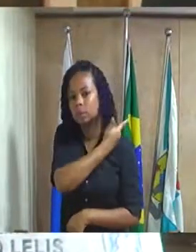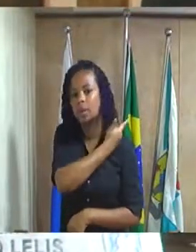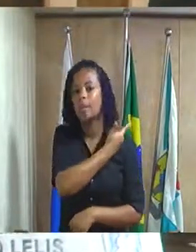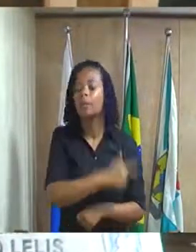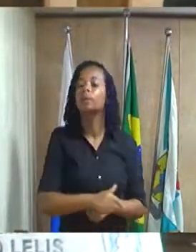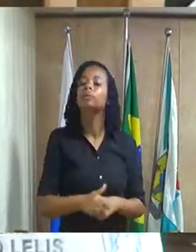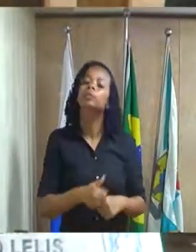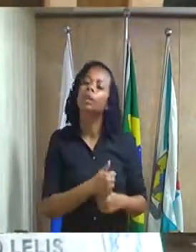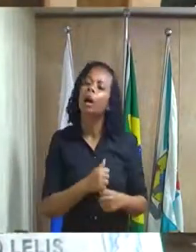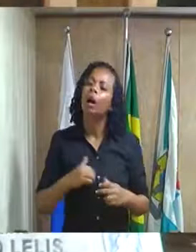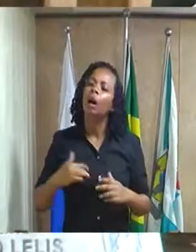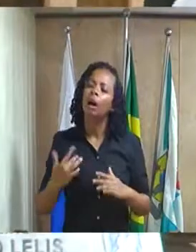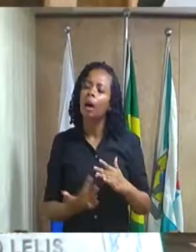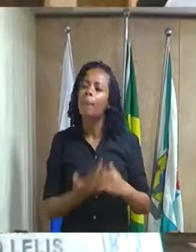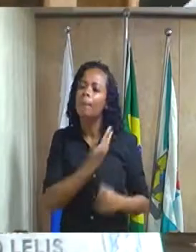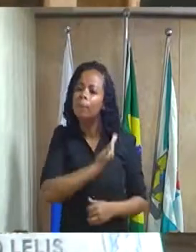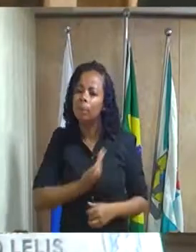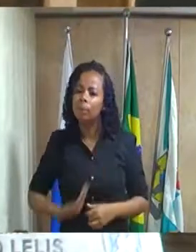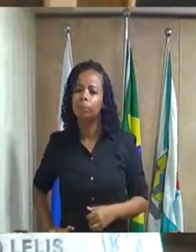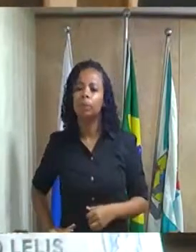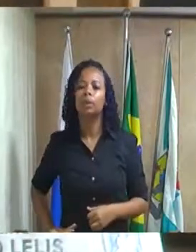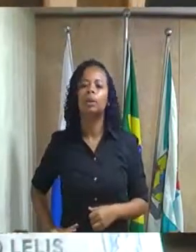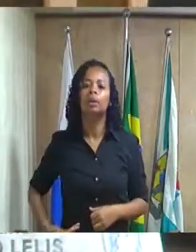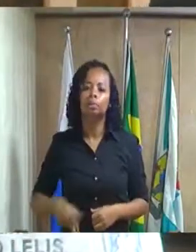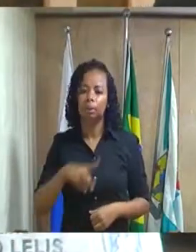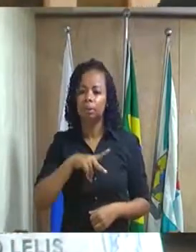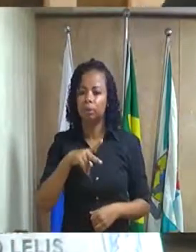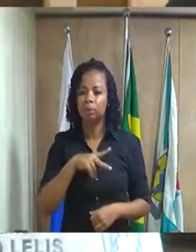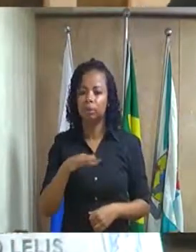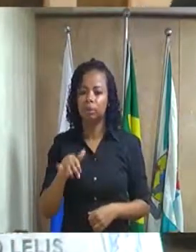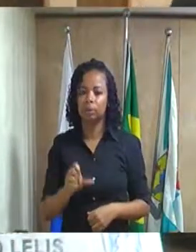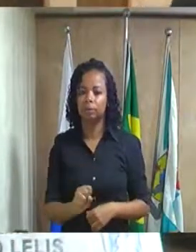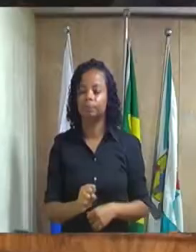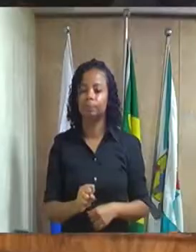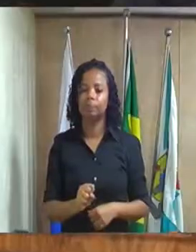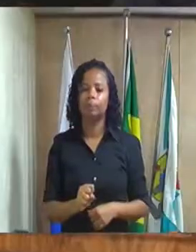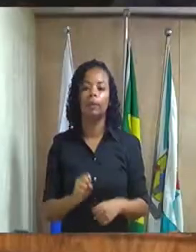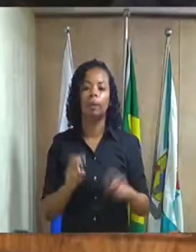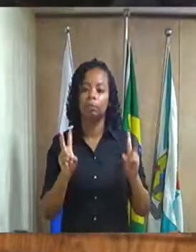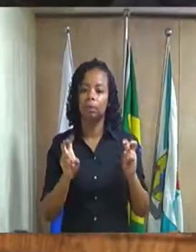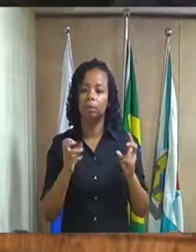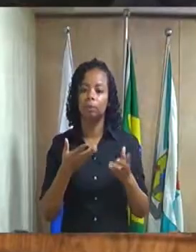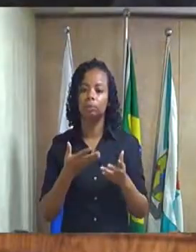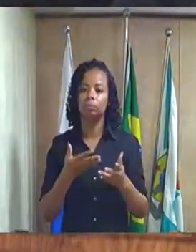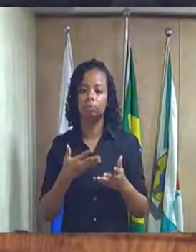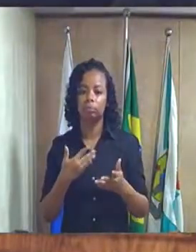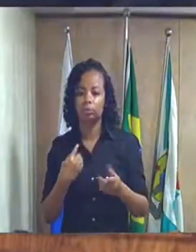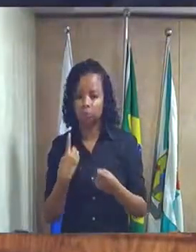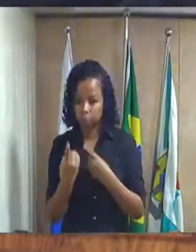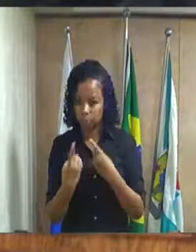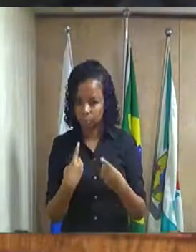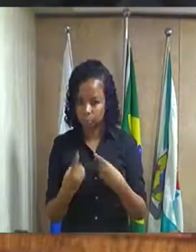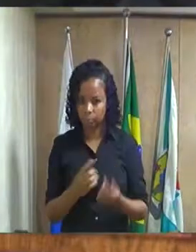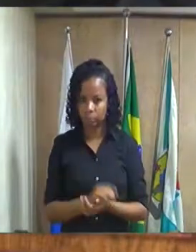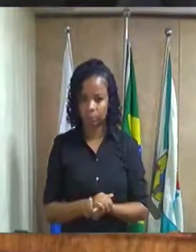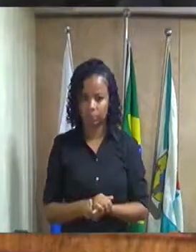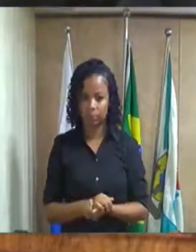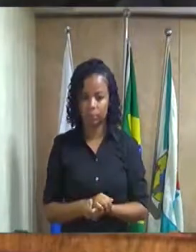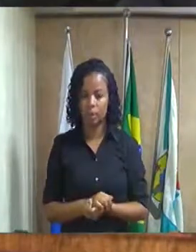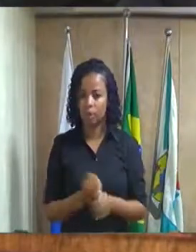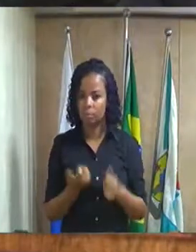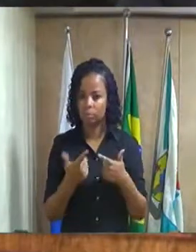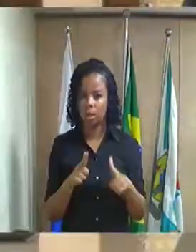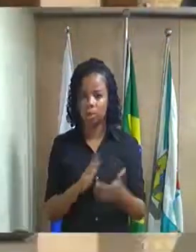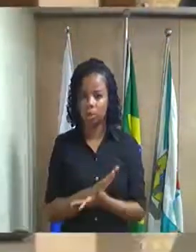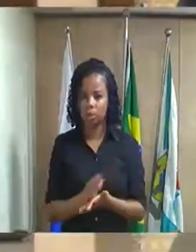públicas privadas do município de Duque de Caxias a matéria encontra-se em discussão não